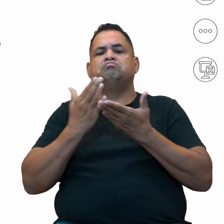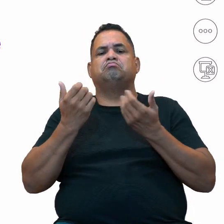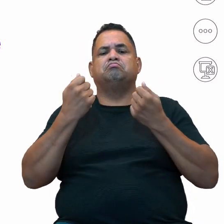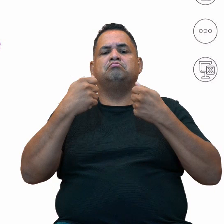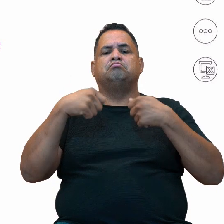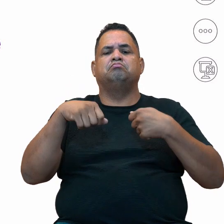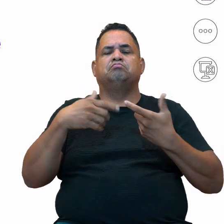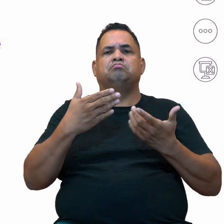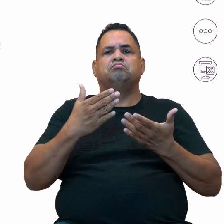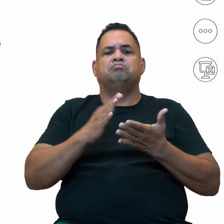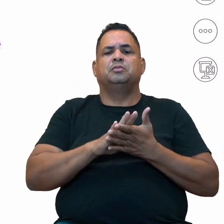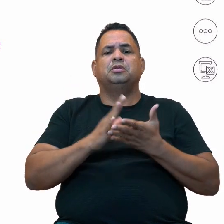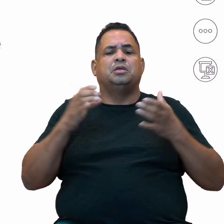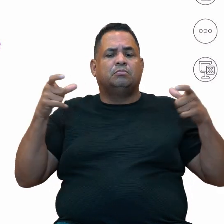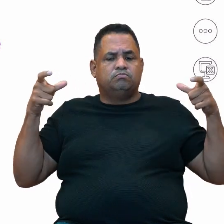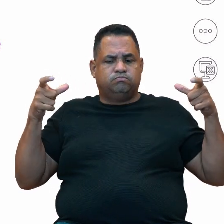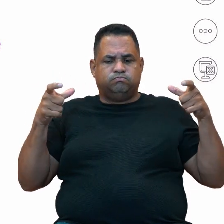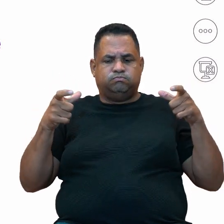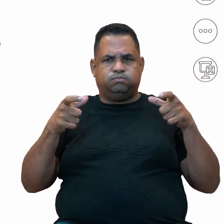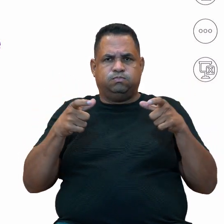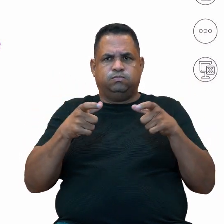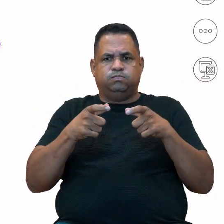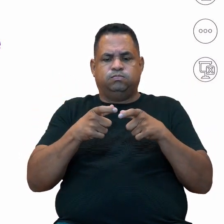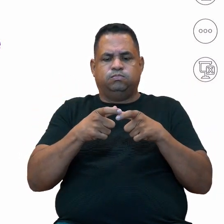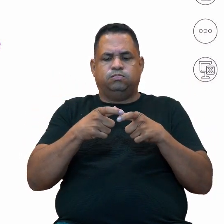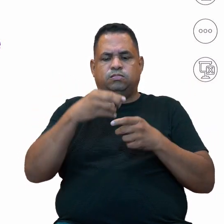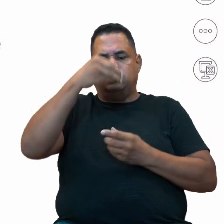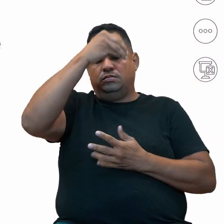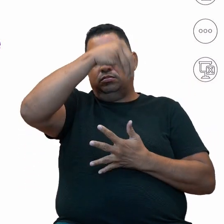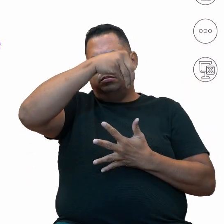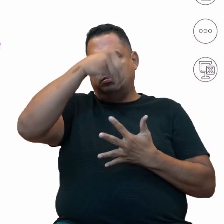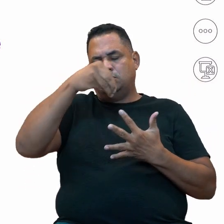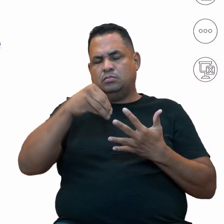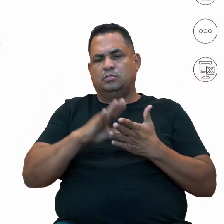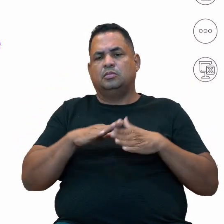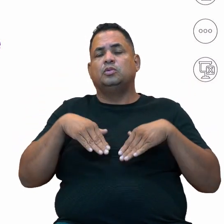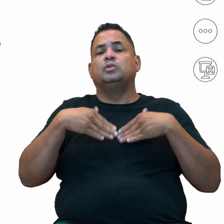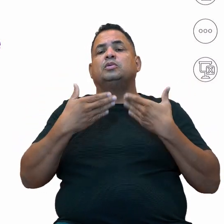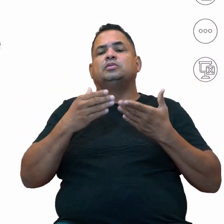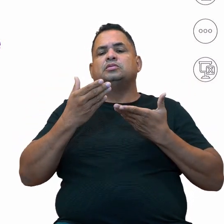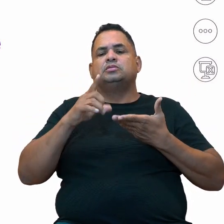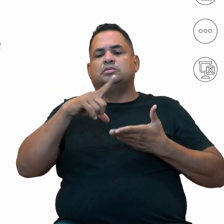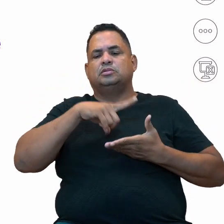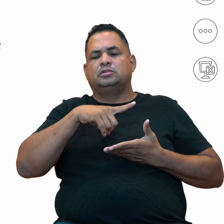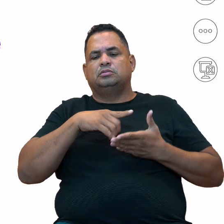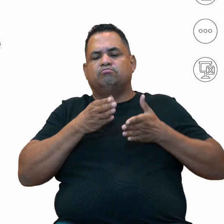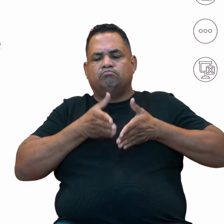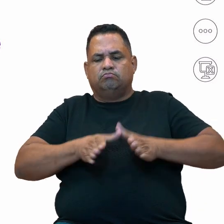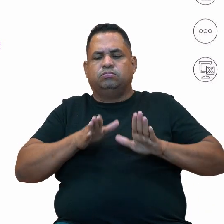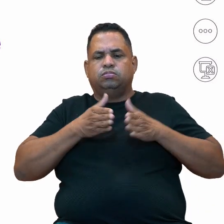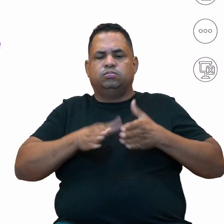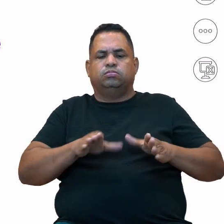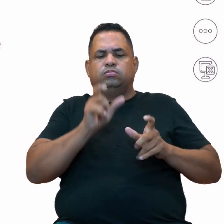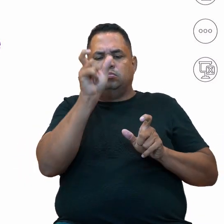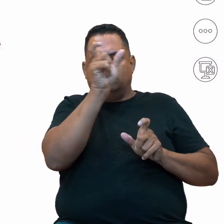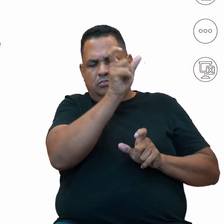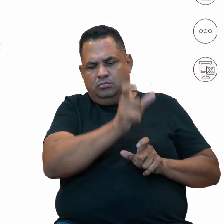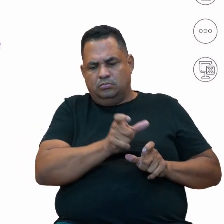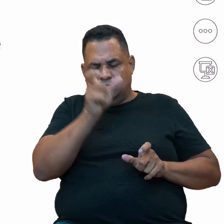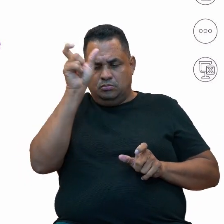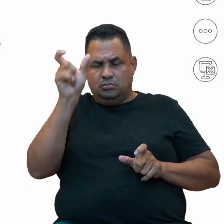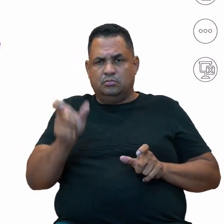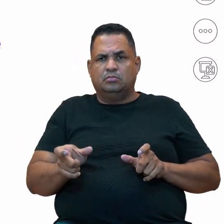levar uma espécie à extinção. Enquanto estiver se reproduzindo, enquanto estiverem indivíduos daquela espécie, e se